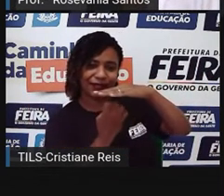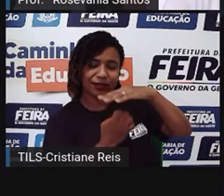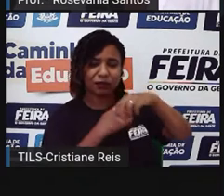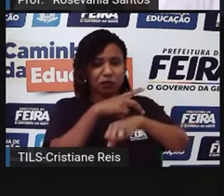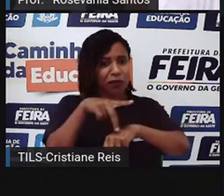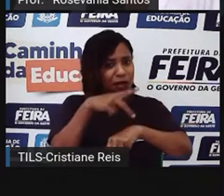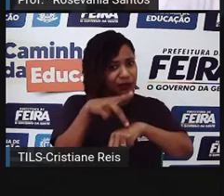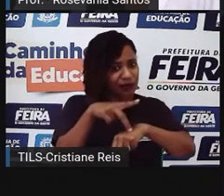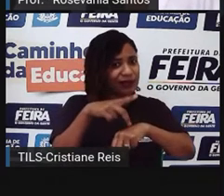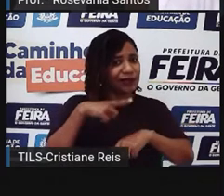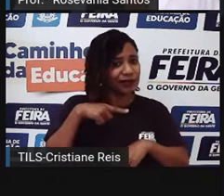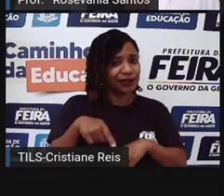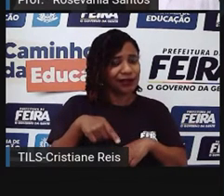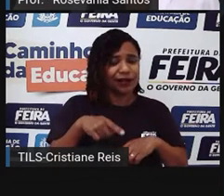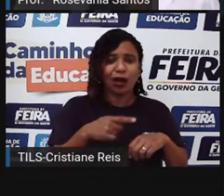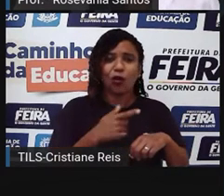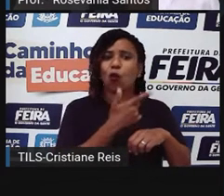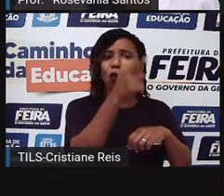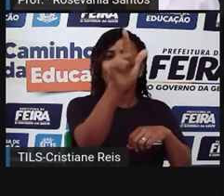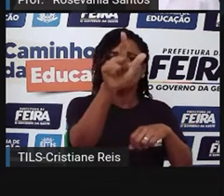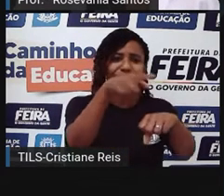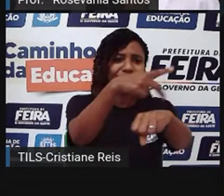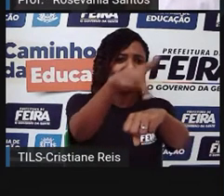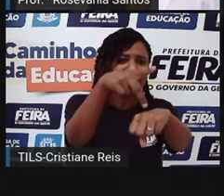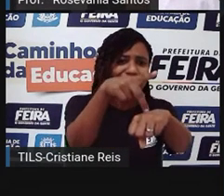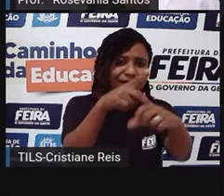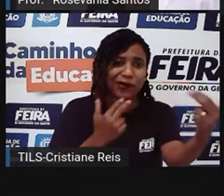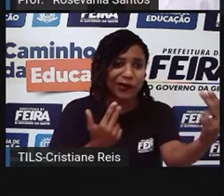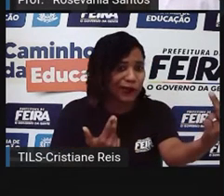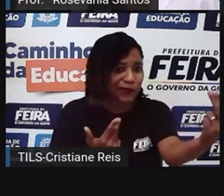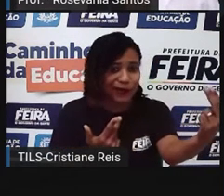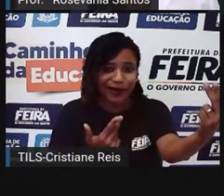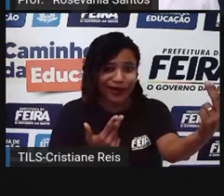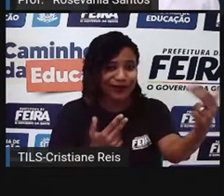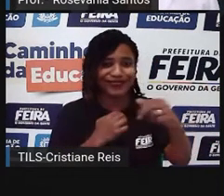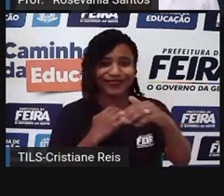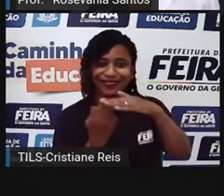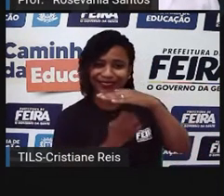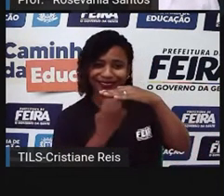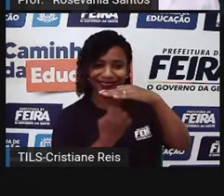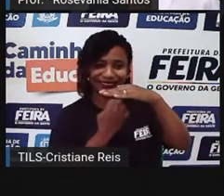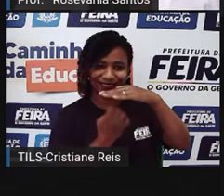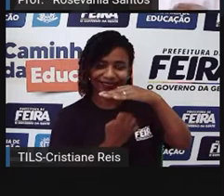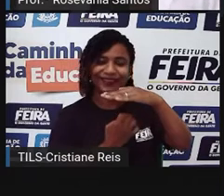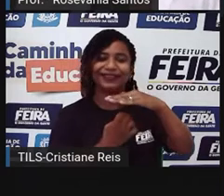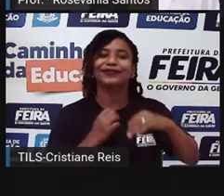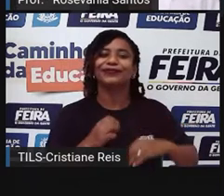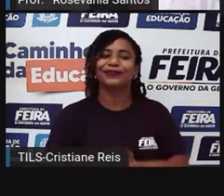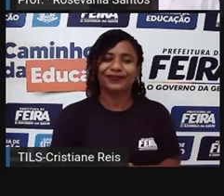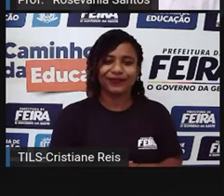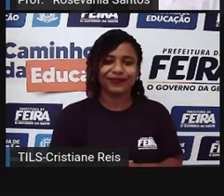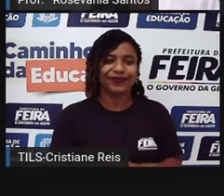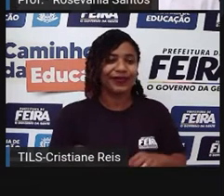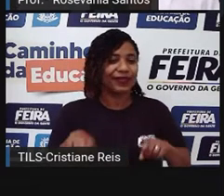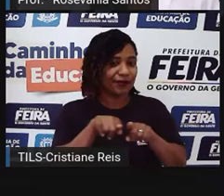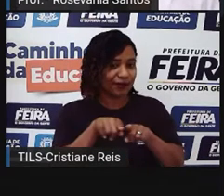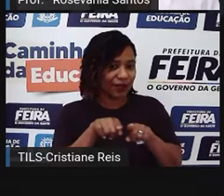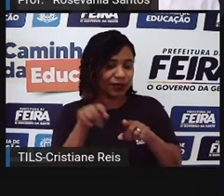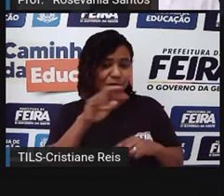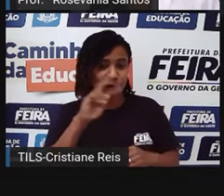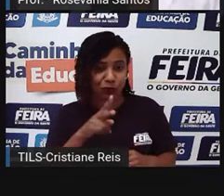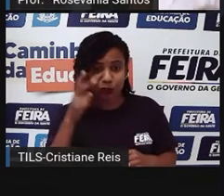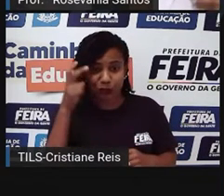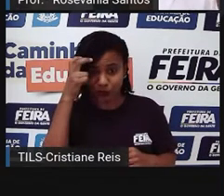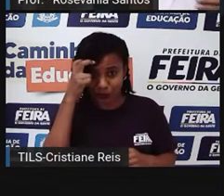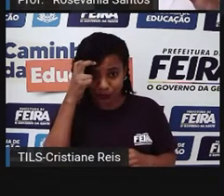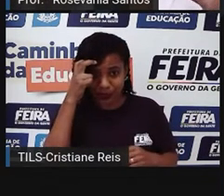país. Agora, o interessante é o cultural. Eu sempre costumo falar, né,